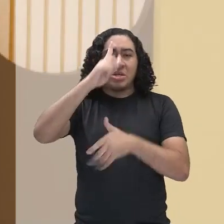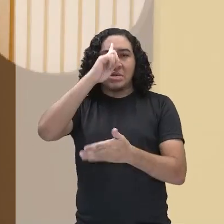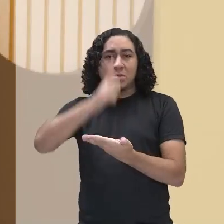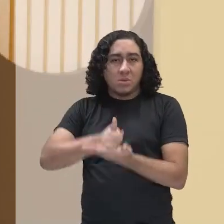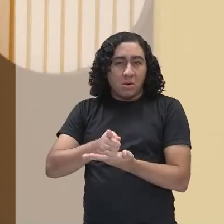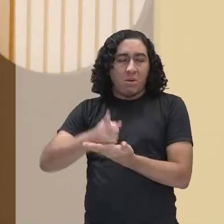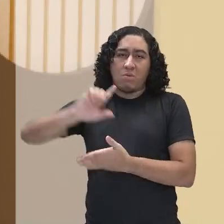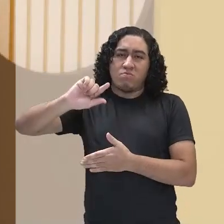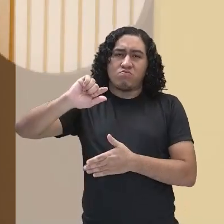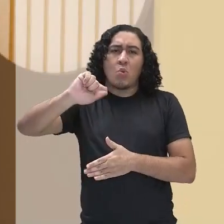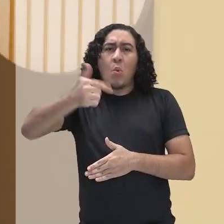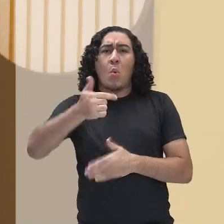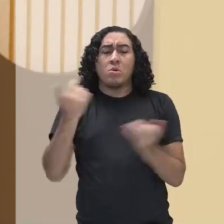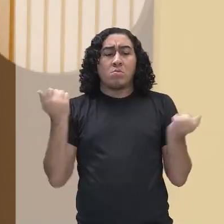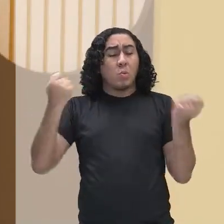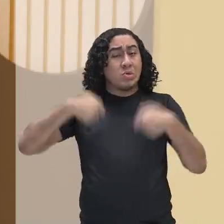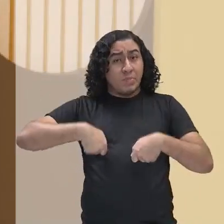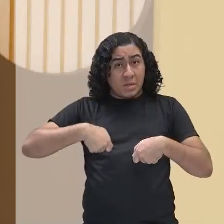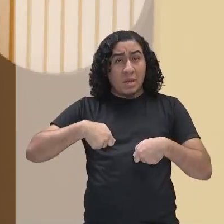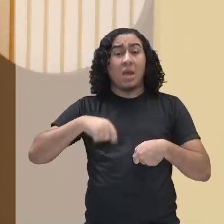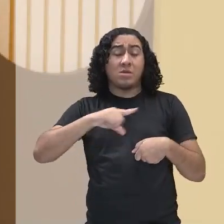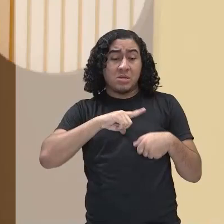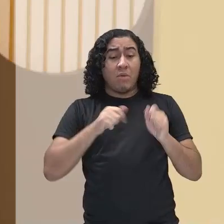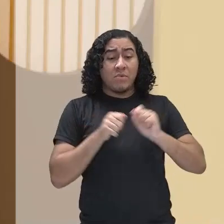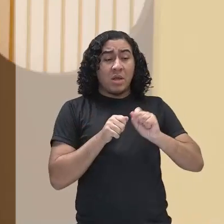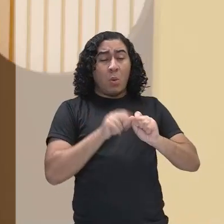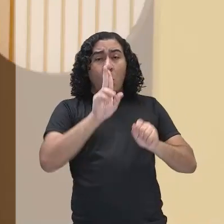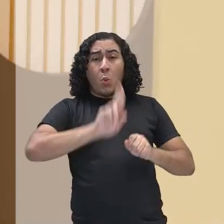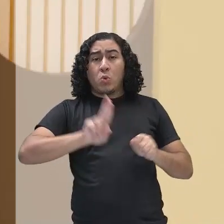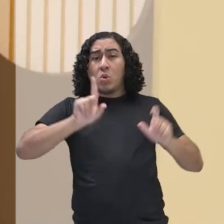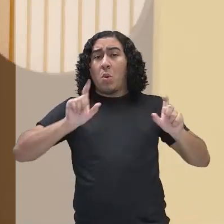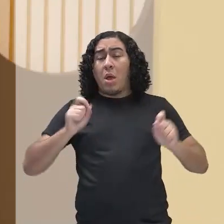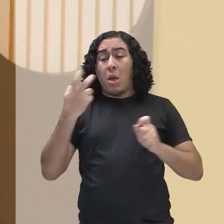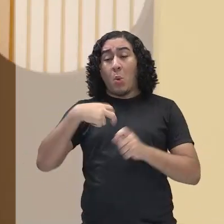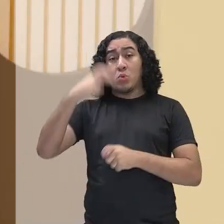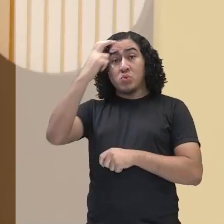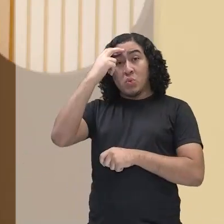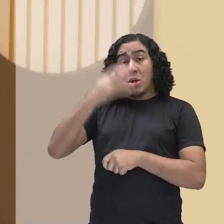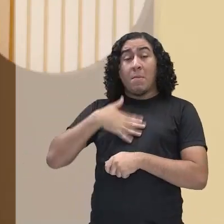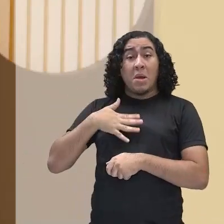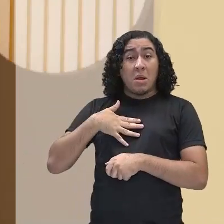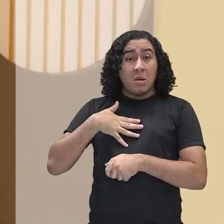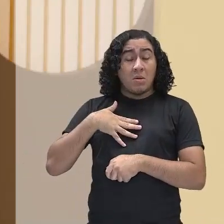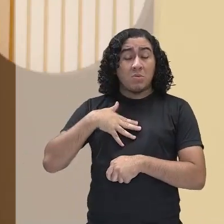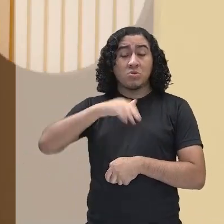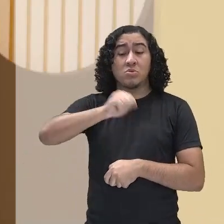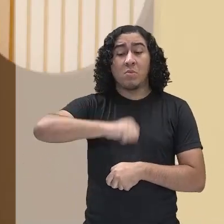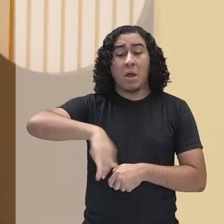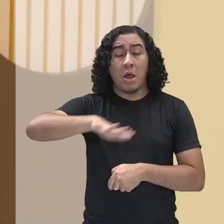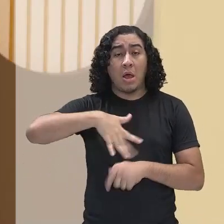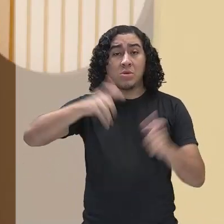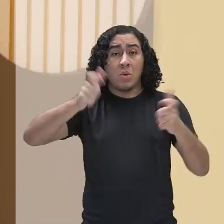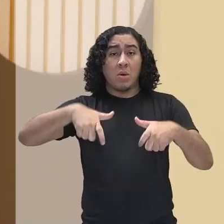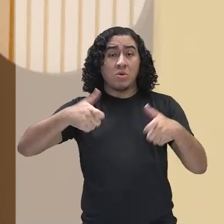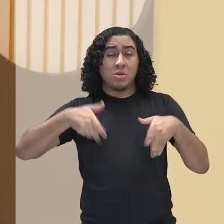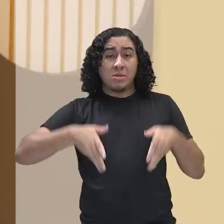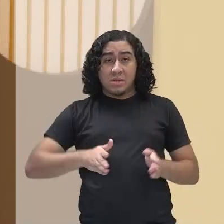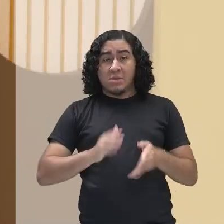coisas que eu posso fazer usando, quem sabe, a cultura do meu lugar. Imagina as manifestações